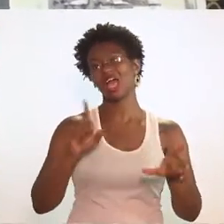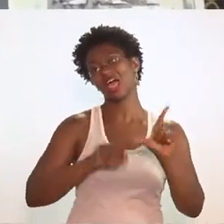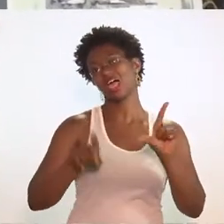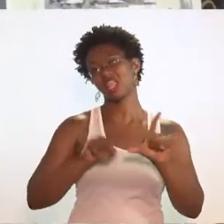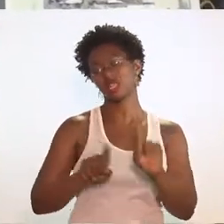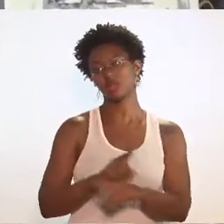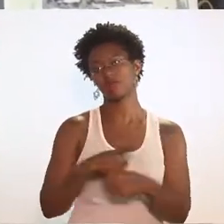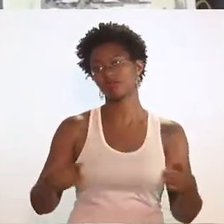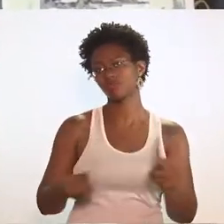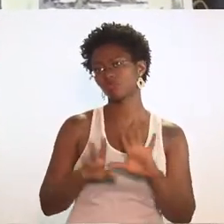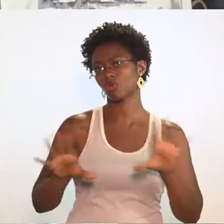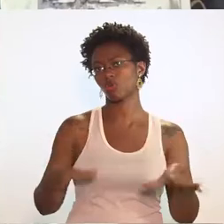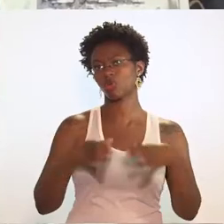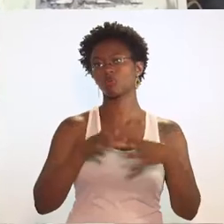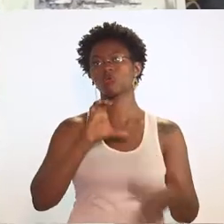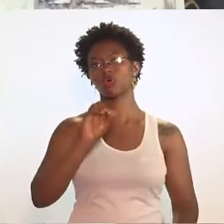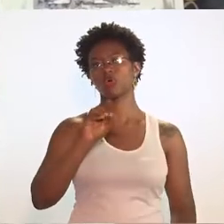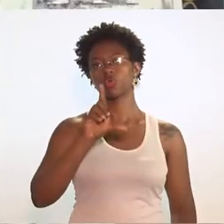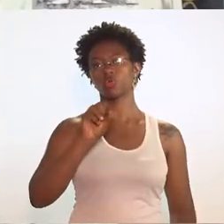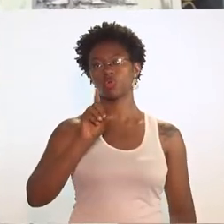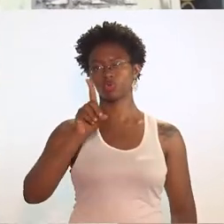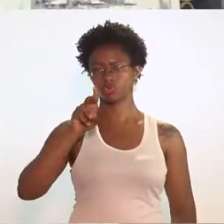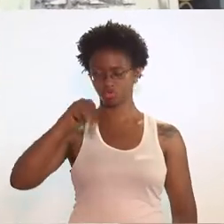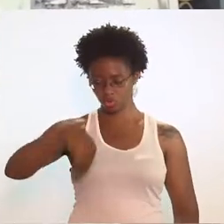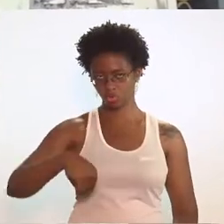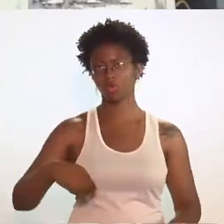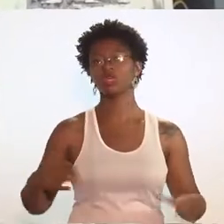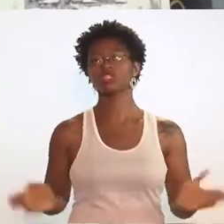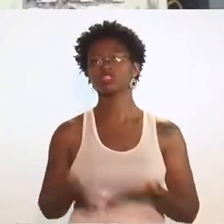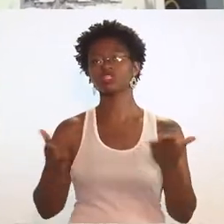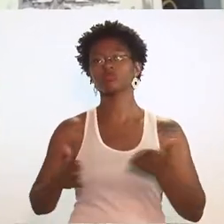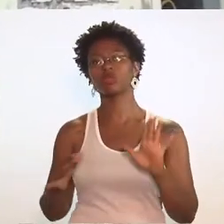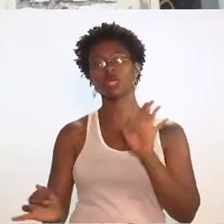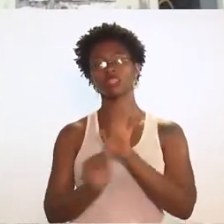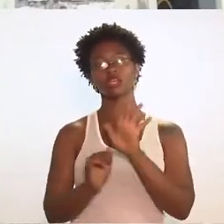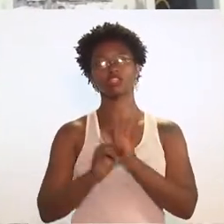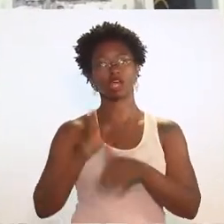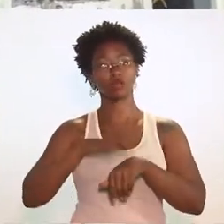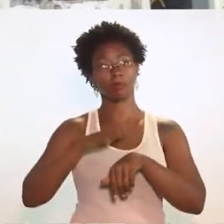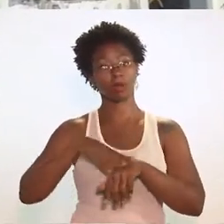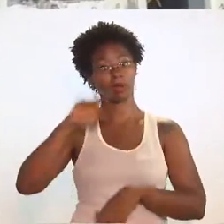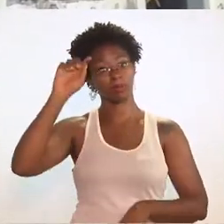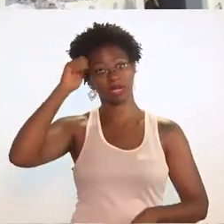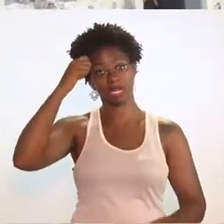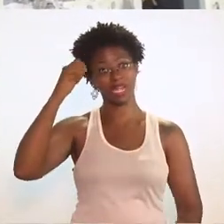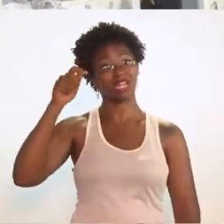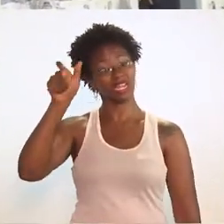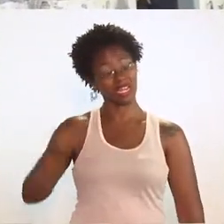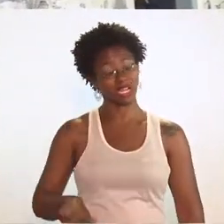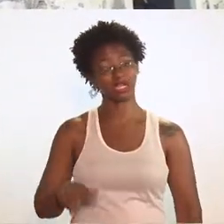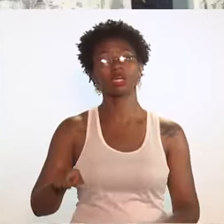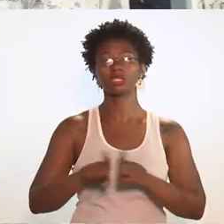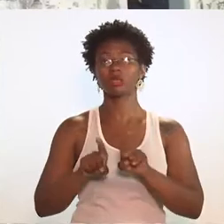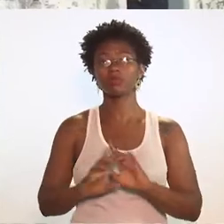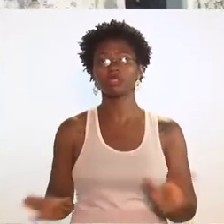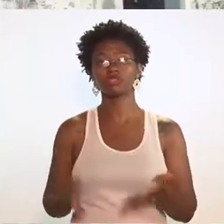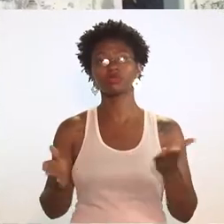das canções do Olodum como ferramenta de fortalecimento de identidade e, ao mesmo tempo, contribuir com a Lei